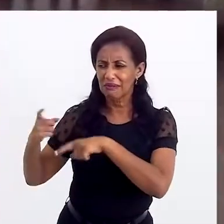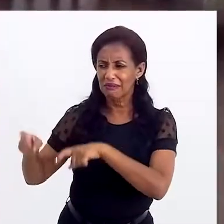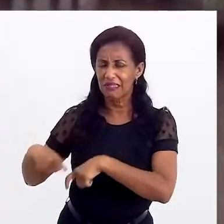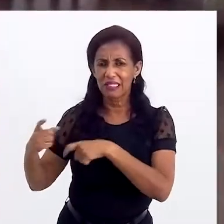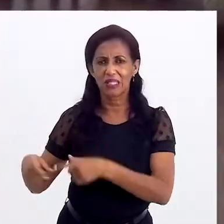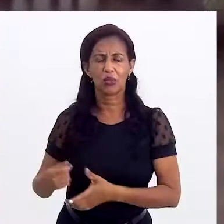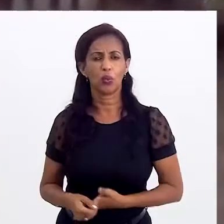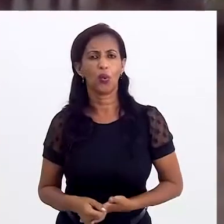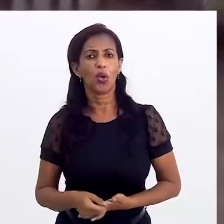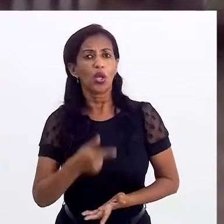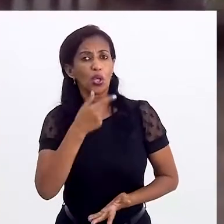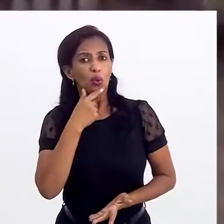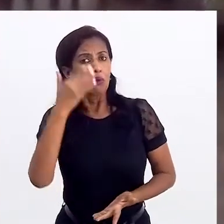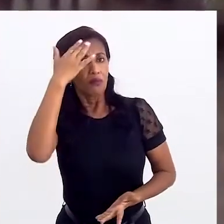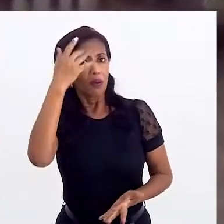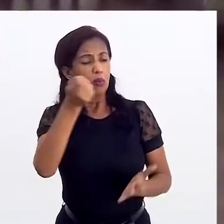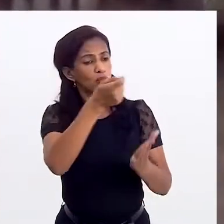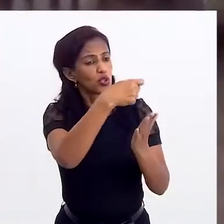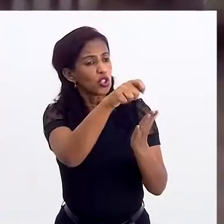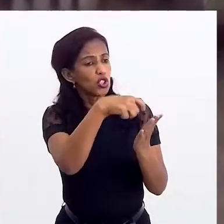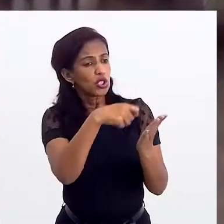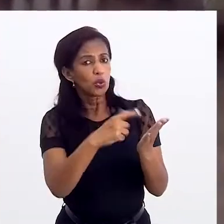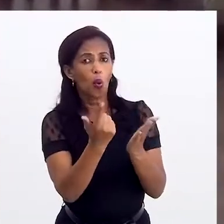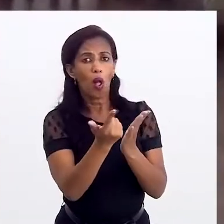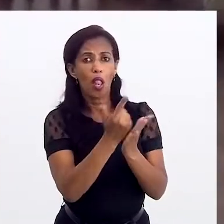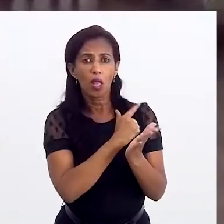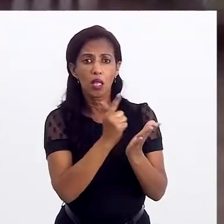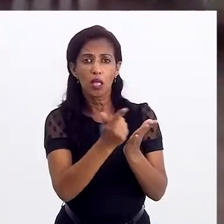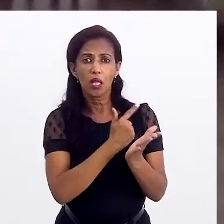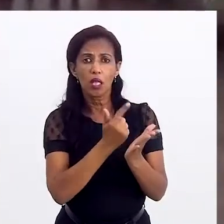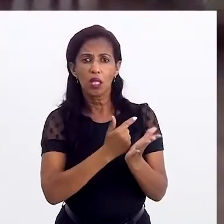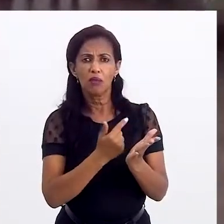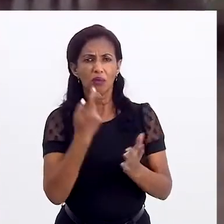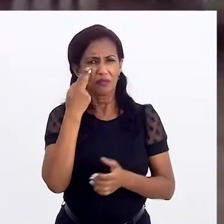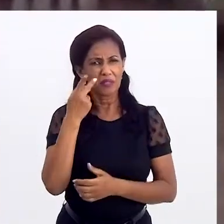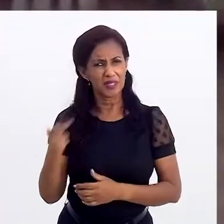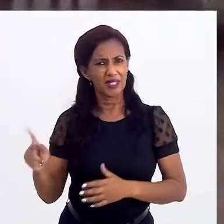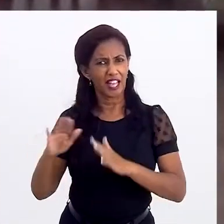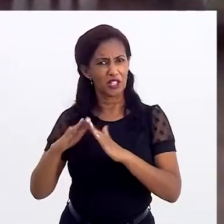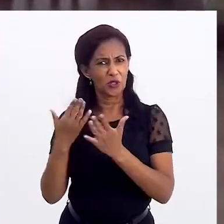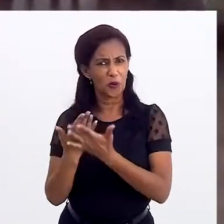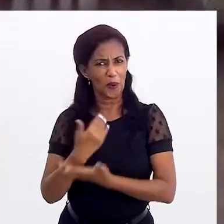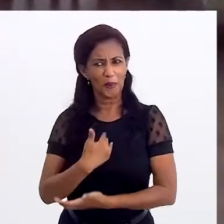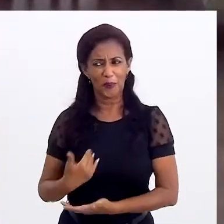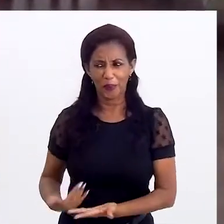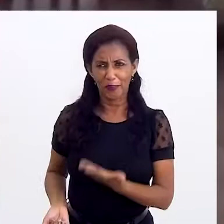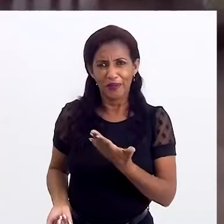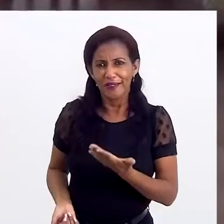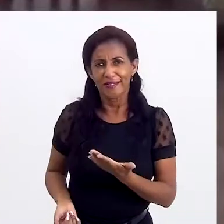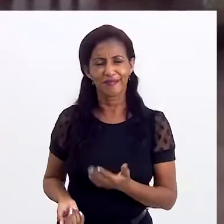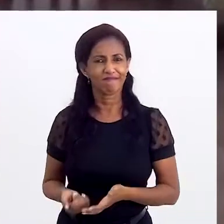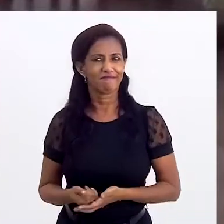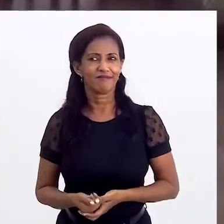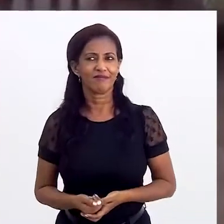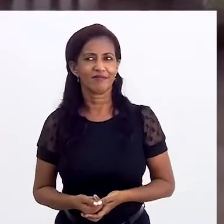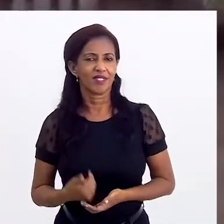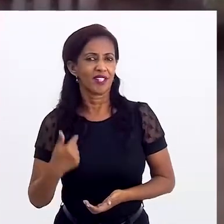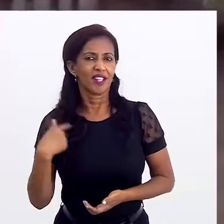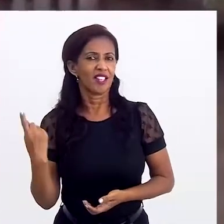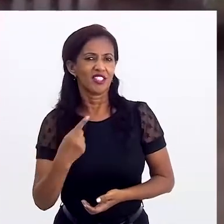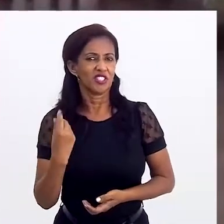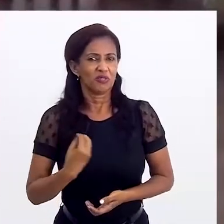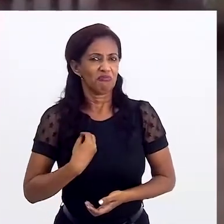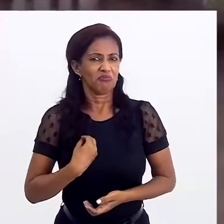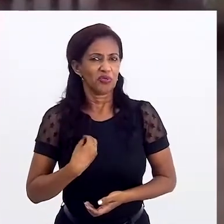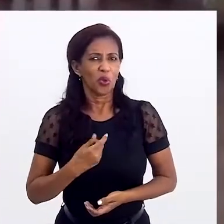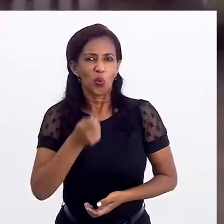cidade do interior, e um escritor indo visitar uma escola pública, como era a escola que